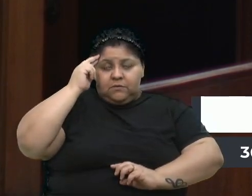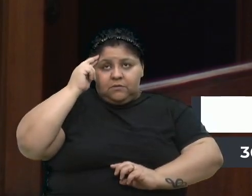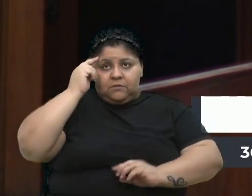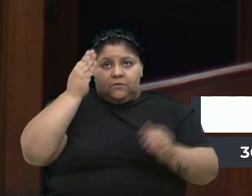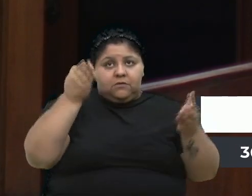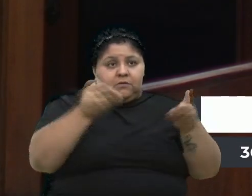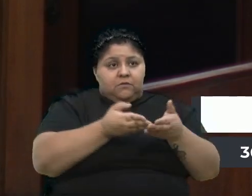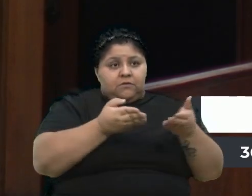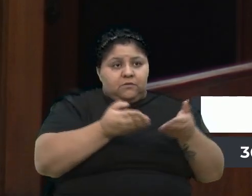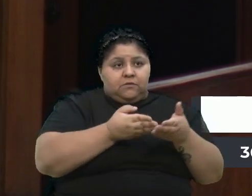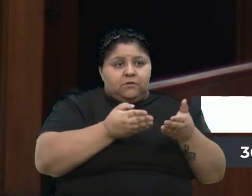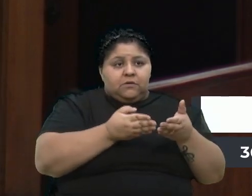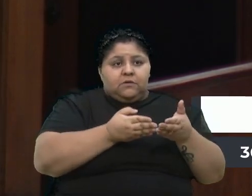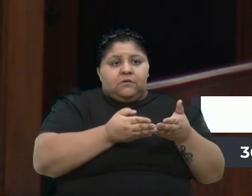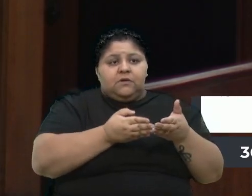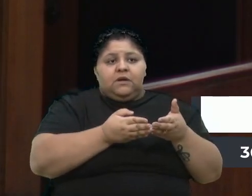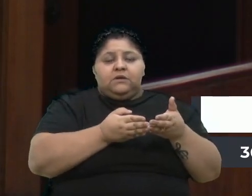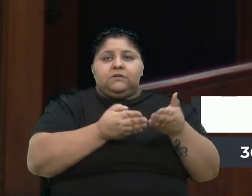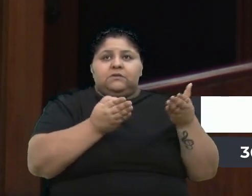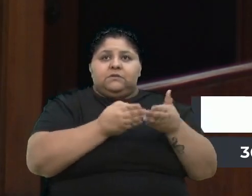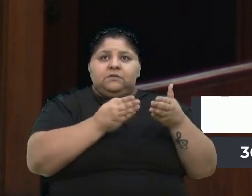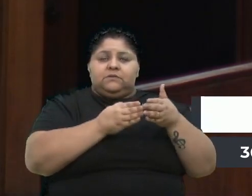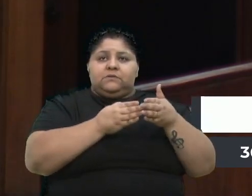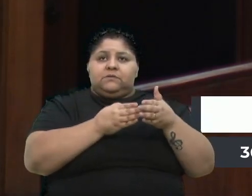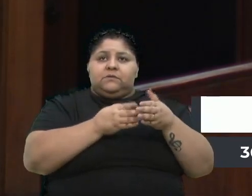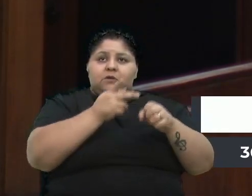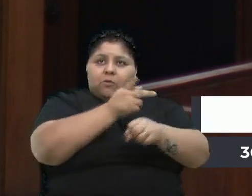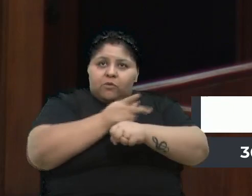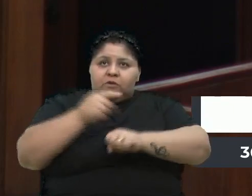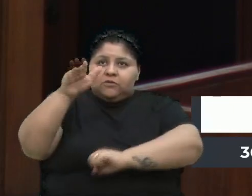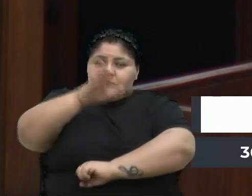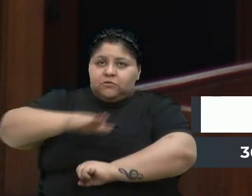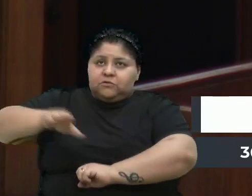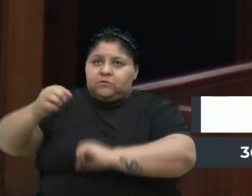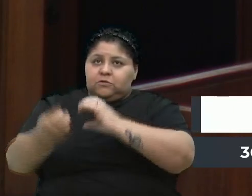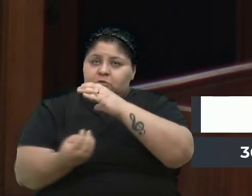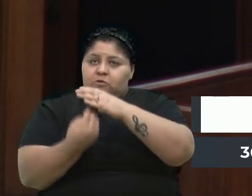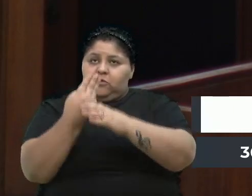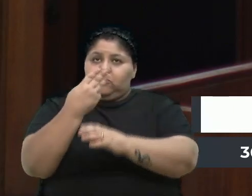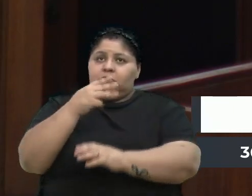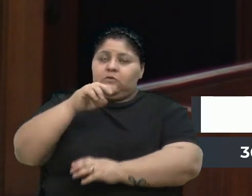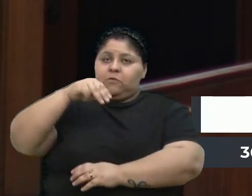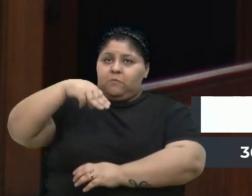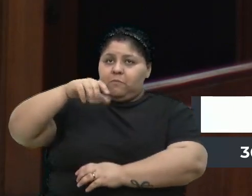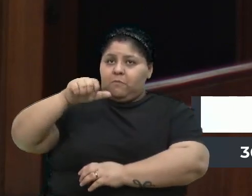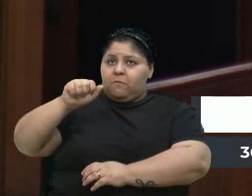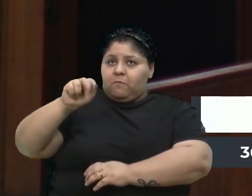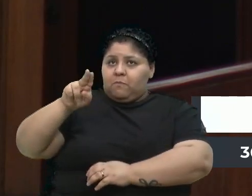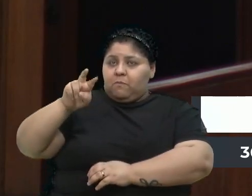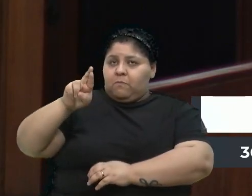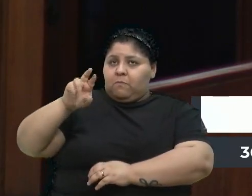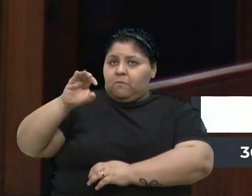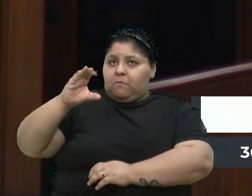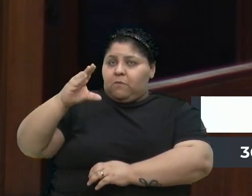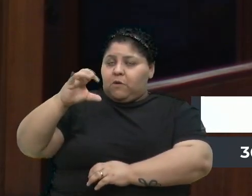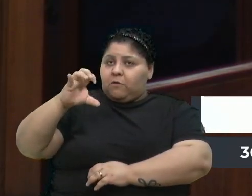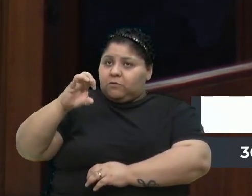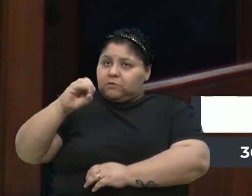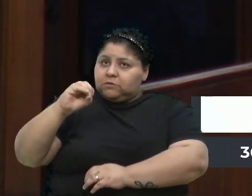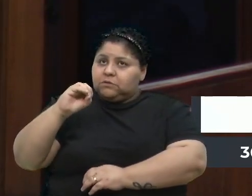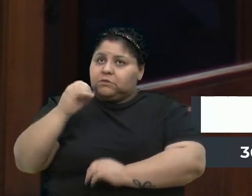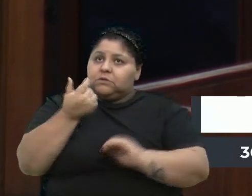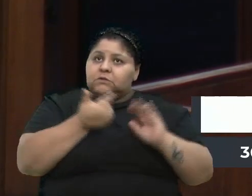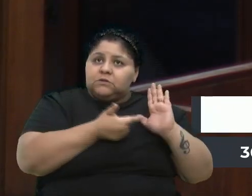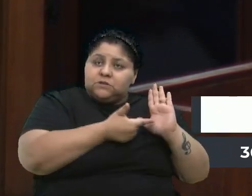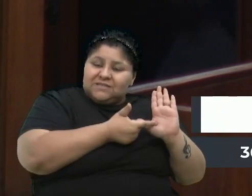atual procurador-geral da FUX, Dr. Maurício Gravina, ele dê pareceres,